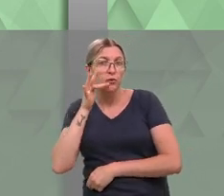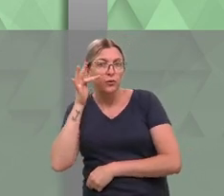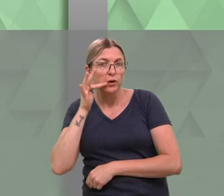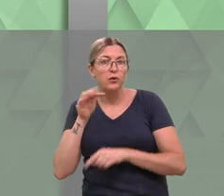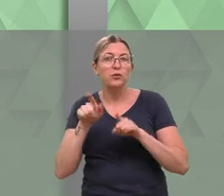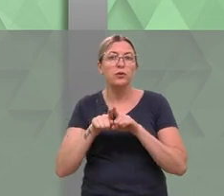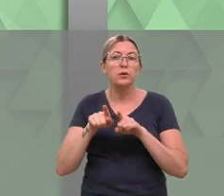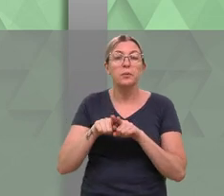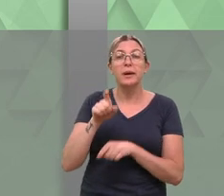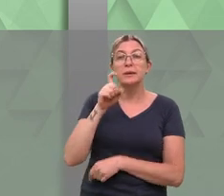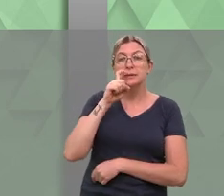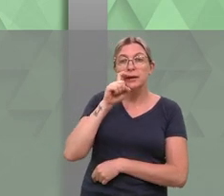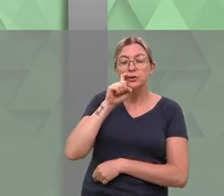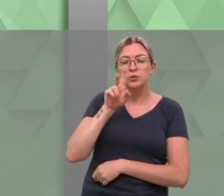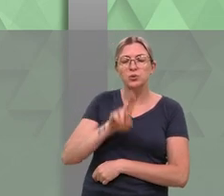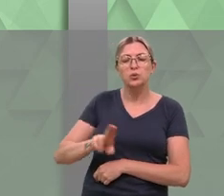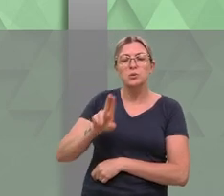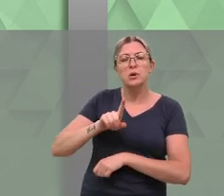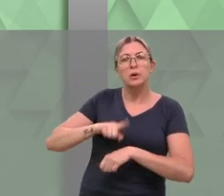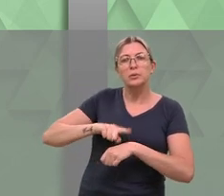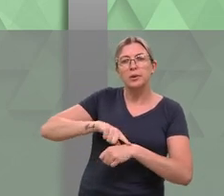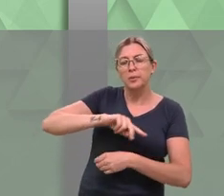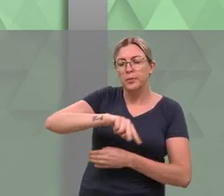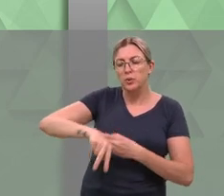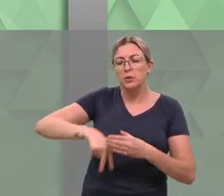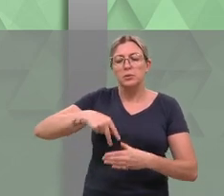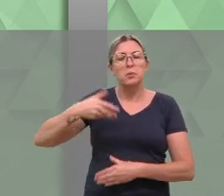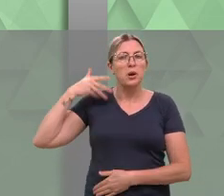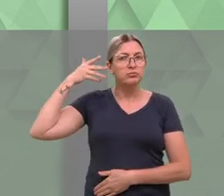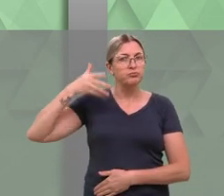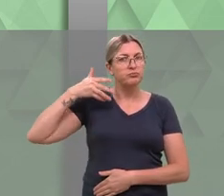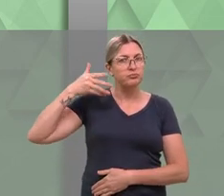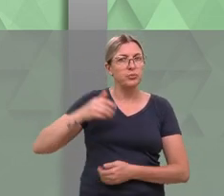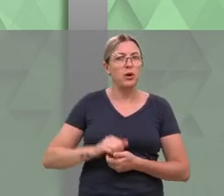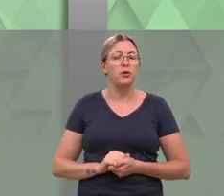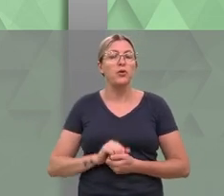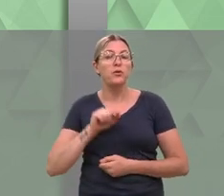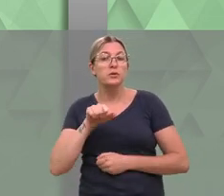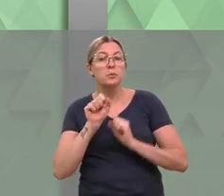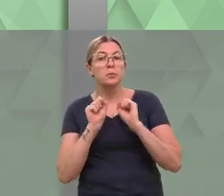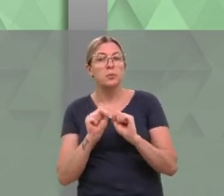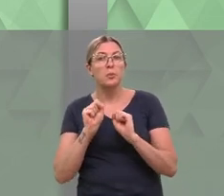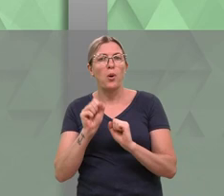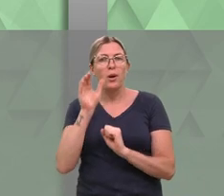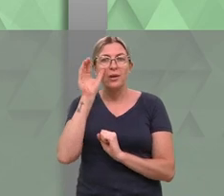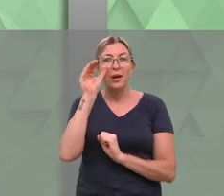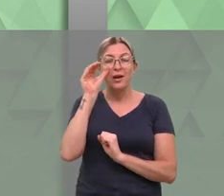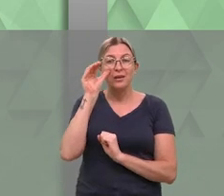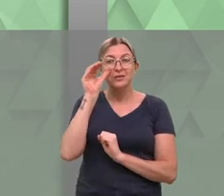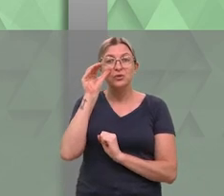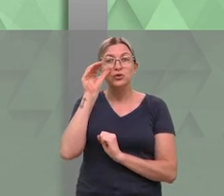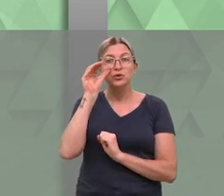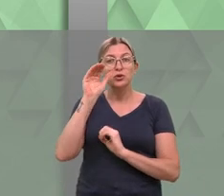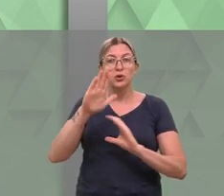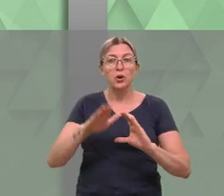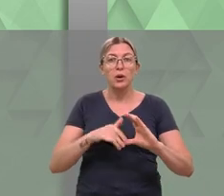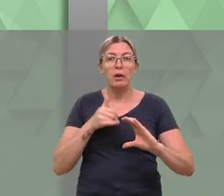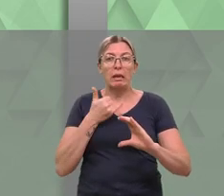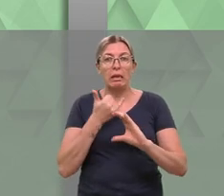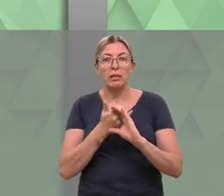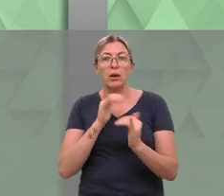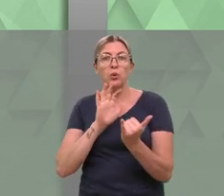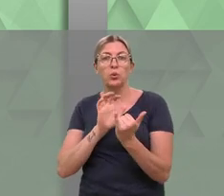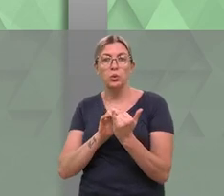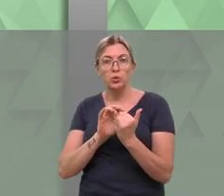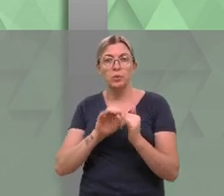Francisco Parente e Sérgio Alves Bento ocuparam a tribuna no expediente político. As manifestações podem ser acompanhadas na íntegra